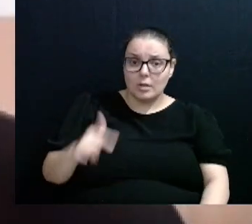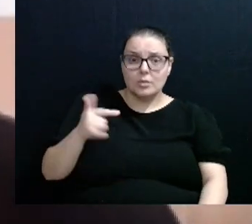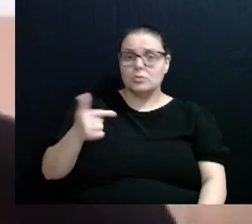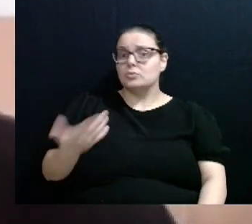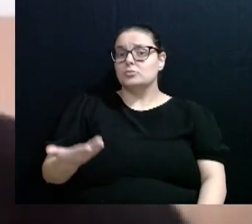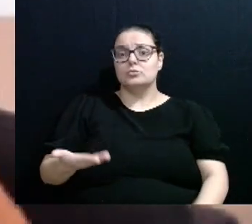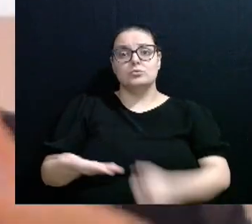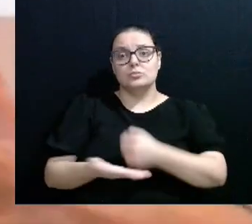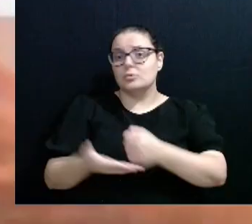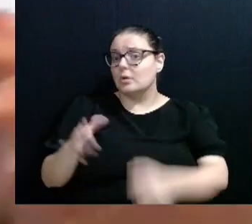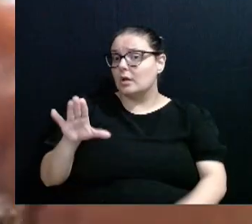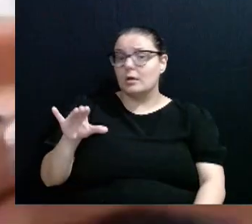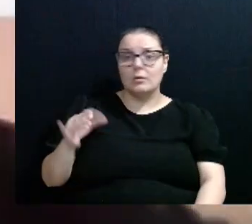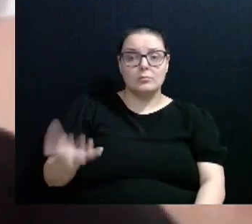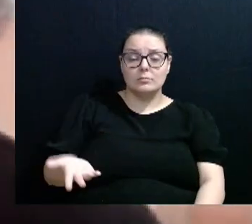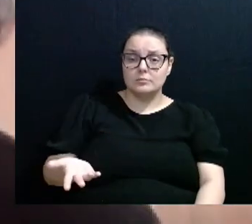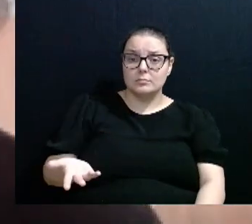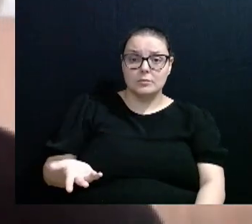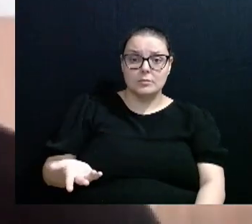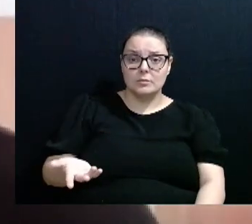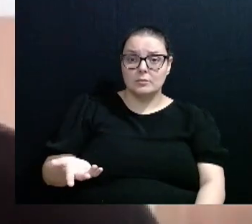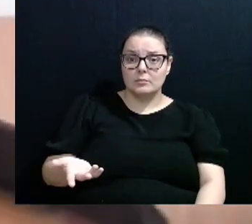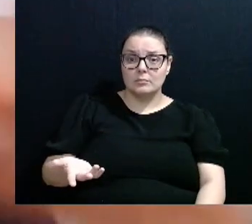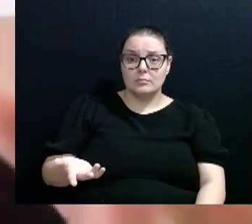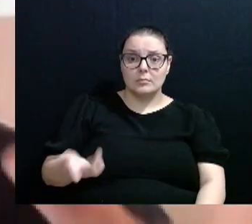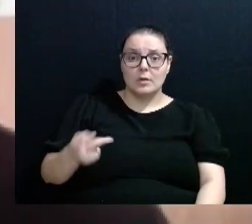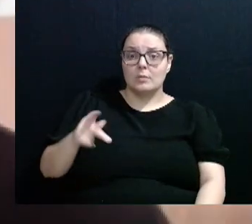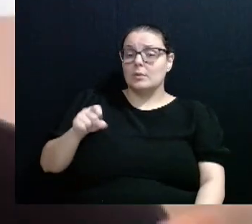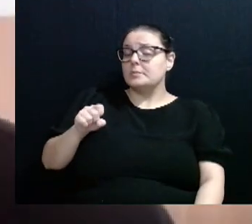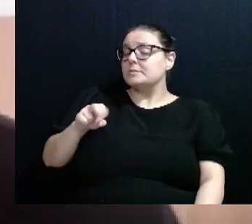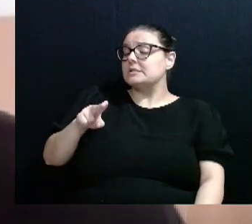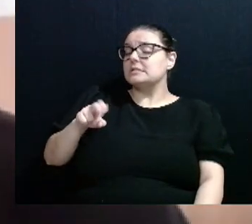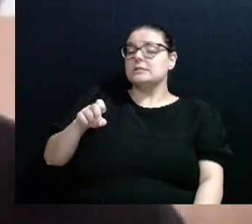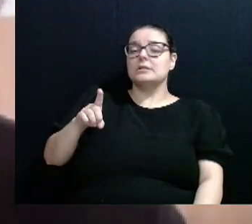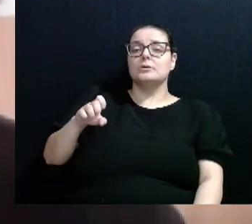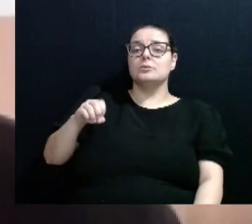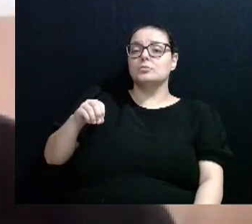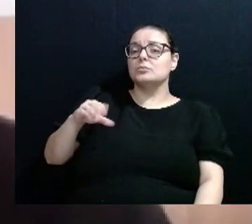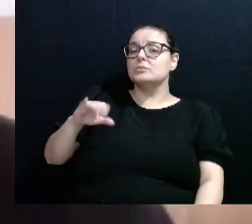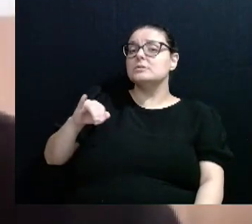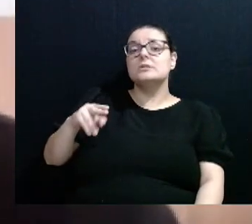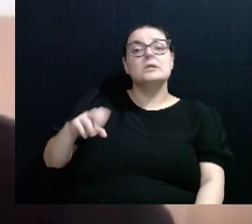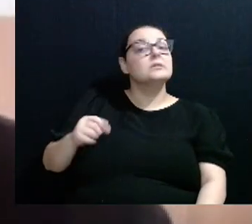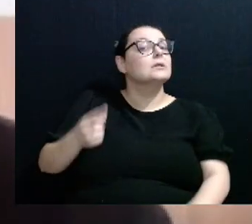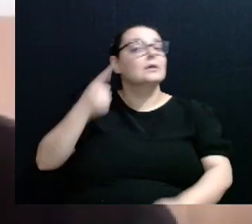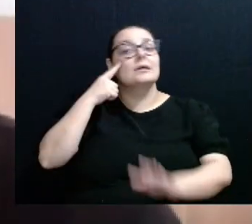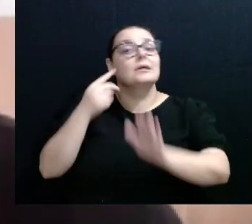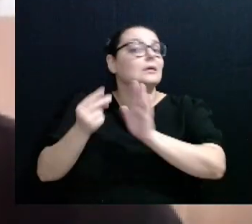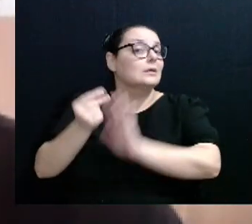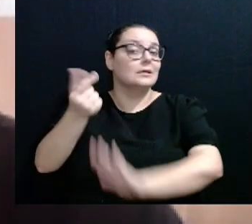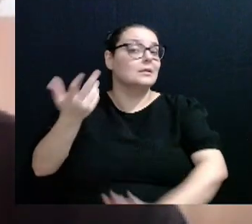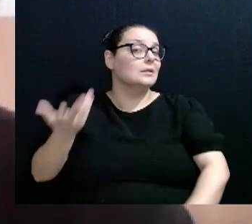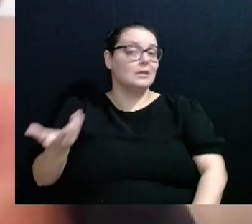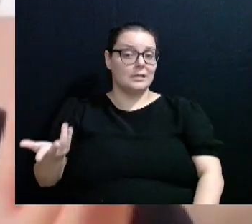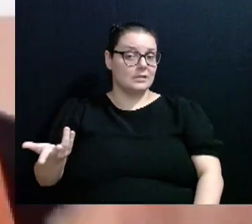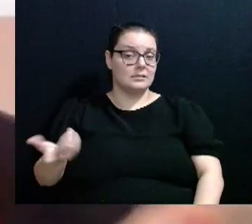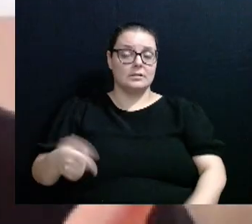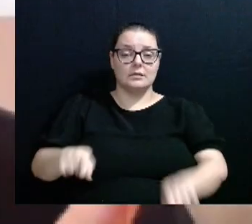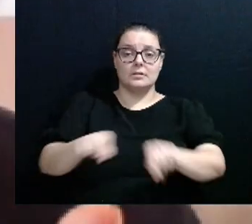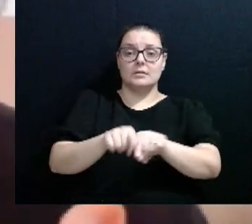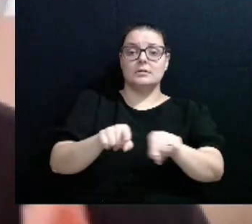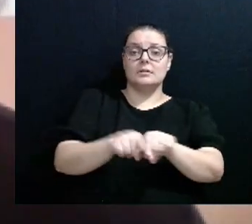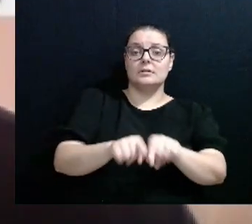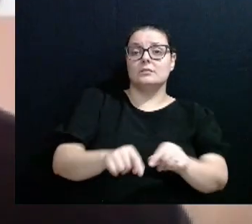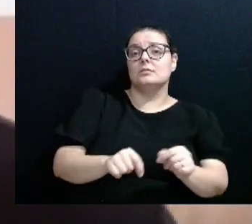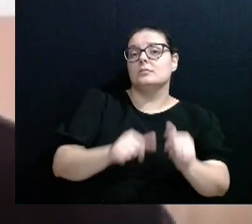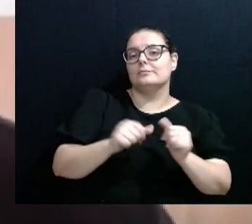científica. É uma pseudociência inventada, né? E também que favorece a